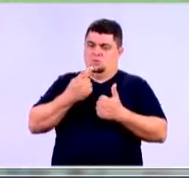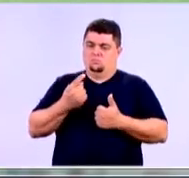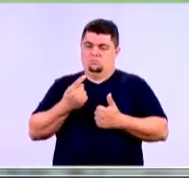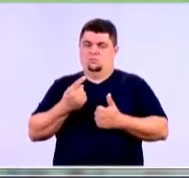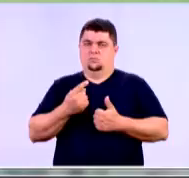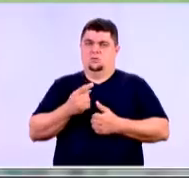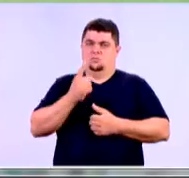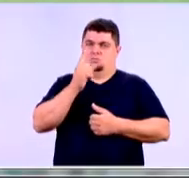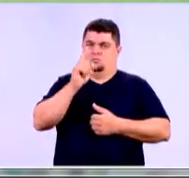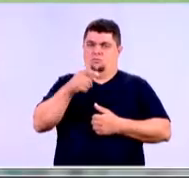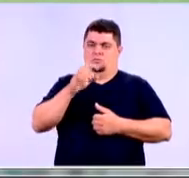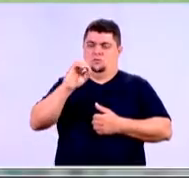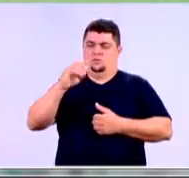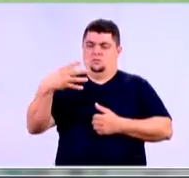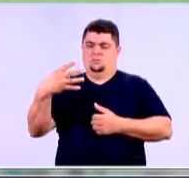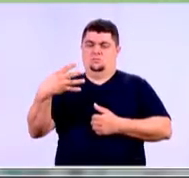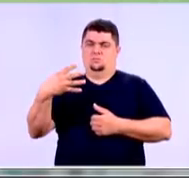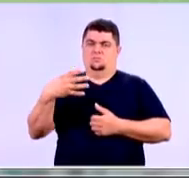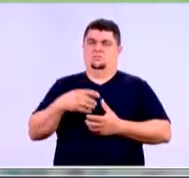fica 1,04.